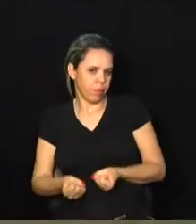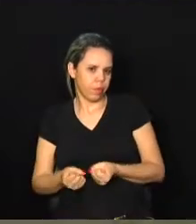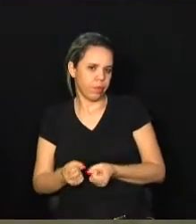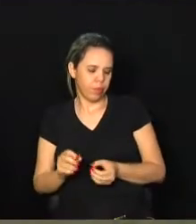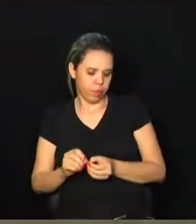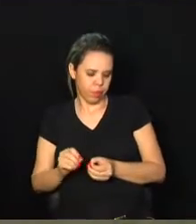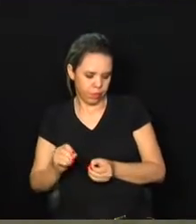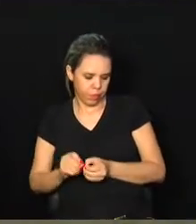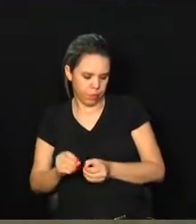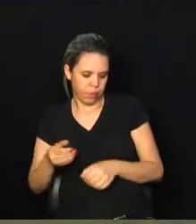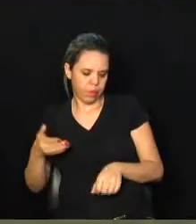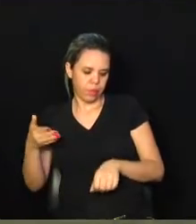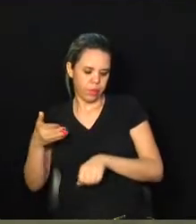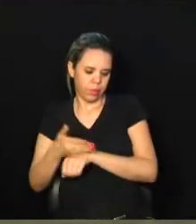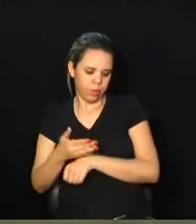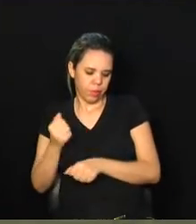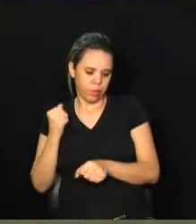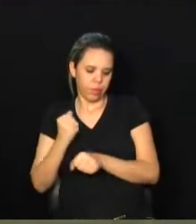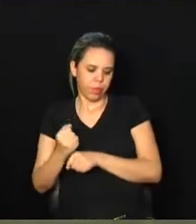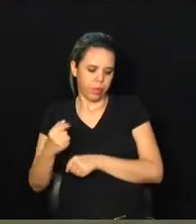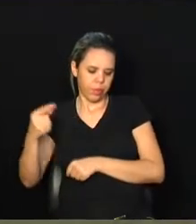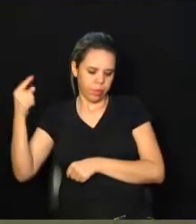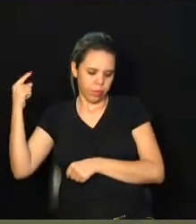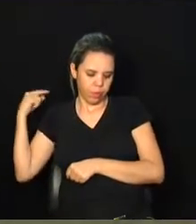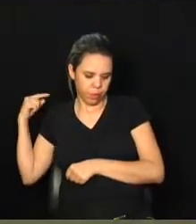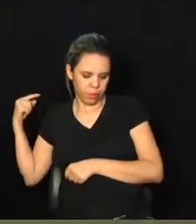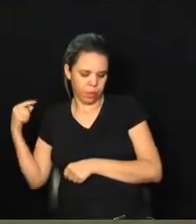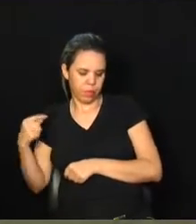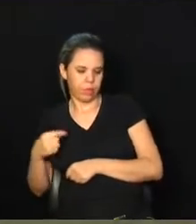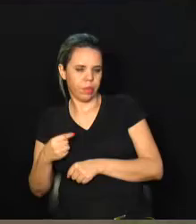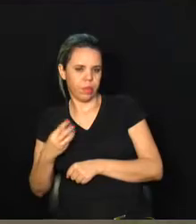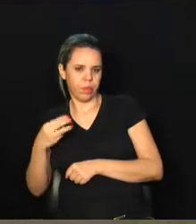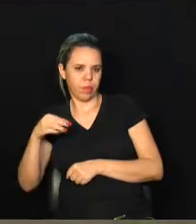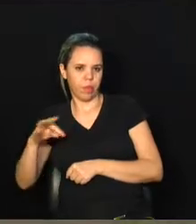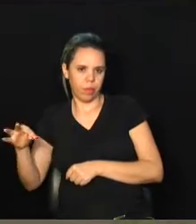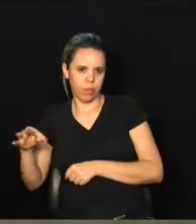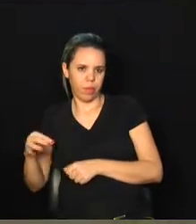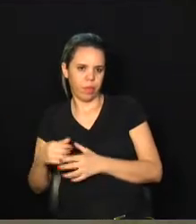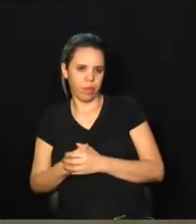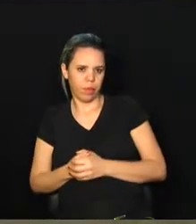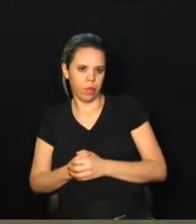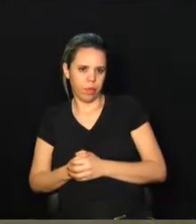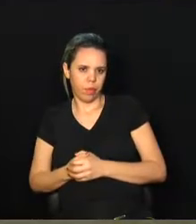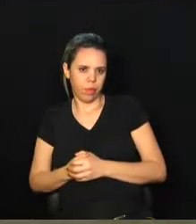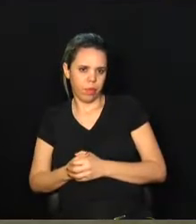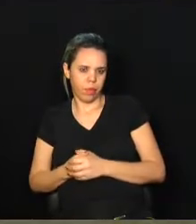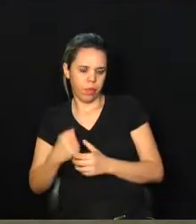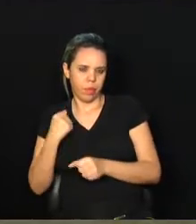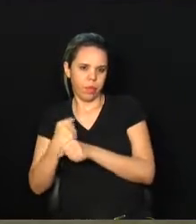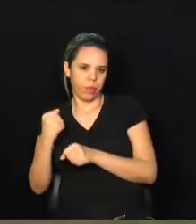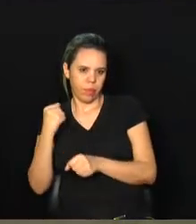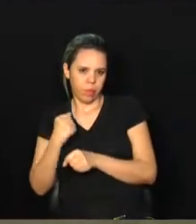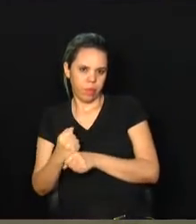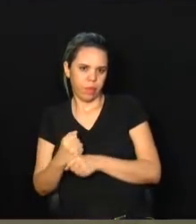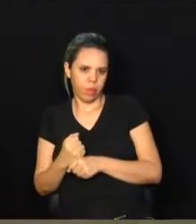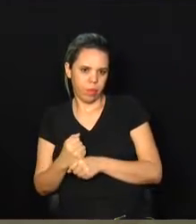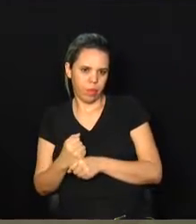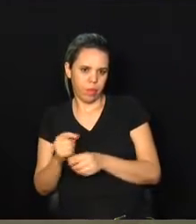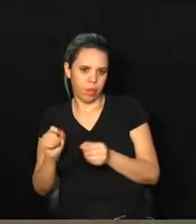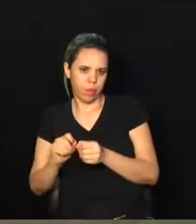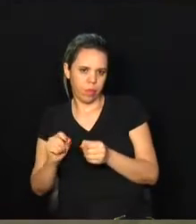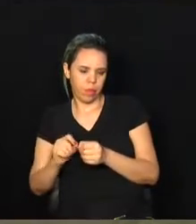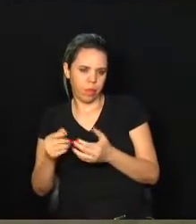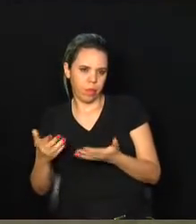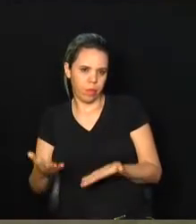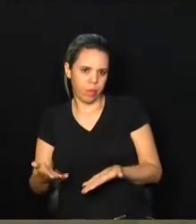para acesso à construção de largura máxima de 3 metros, destinada a acesso da construção. Em vez de fazer isso,